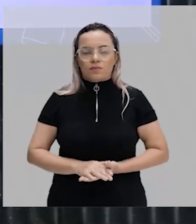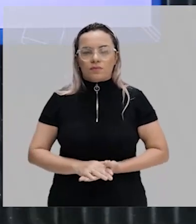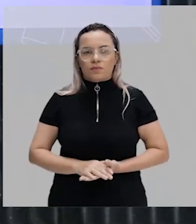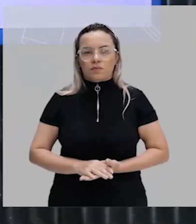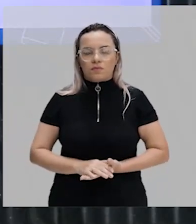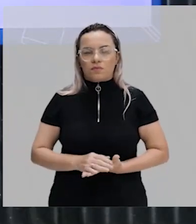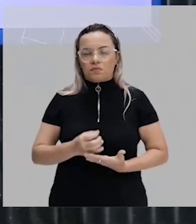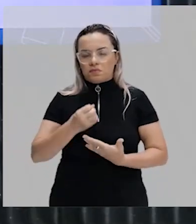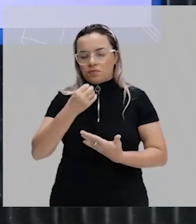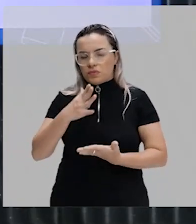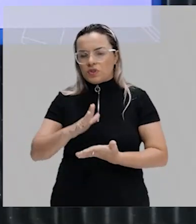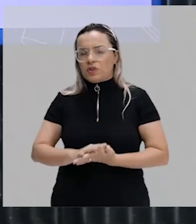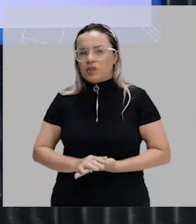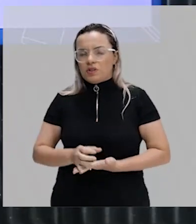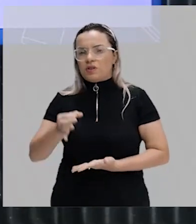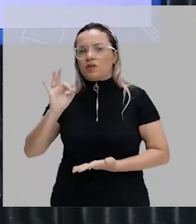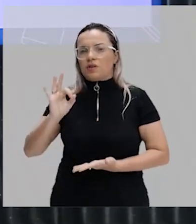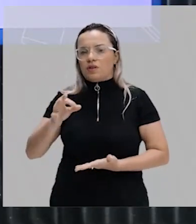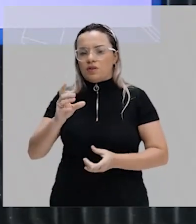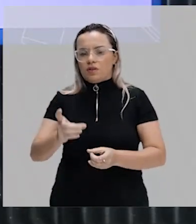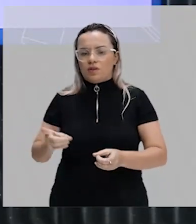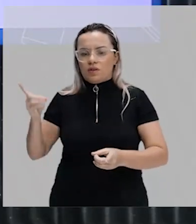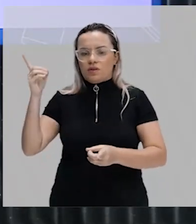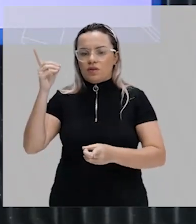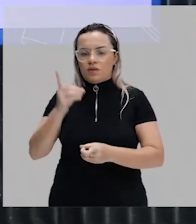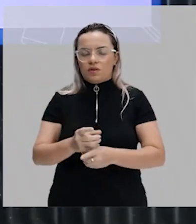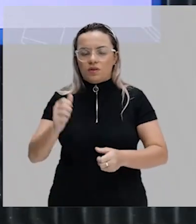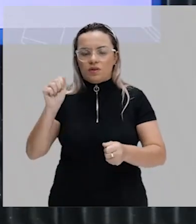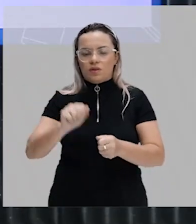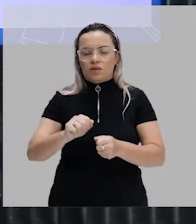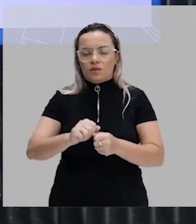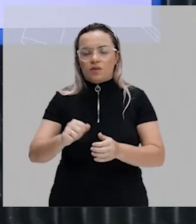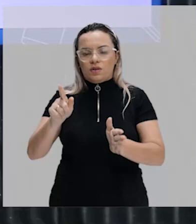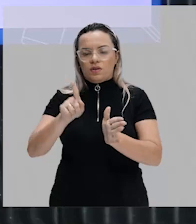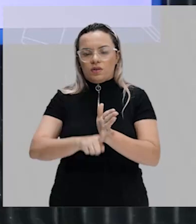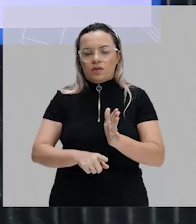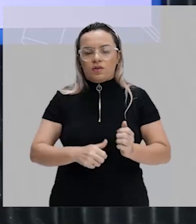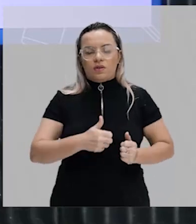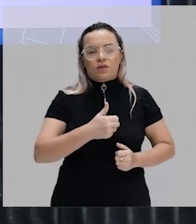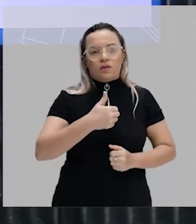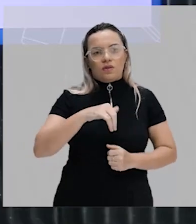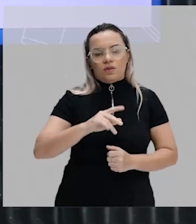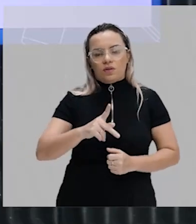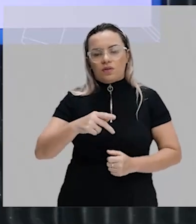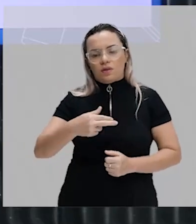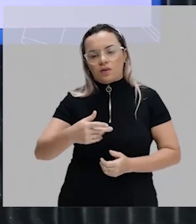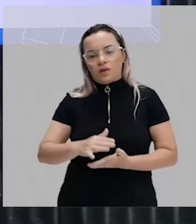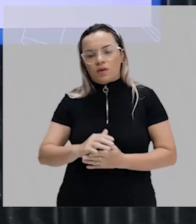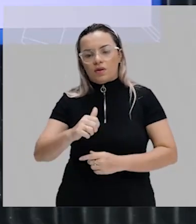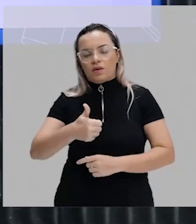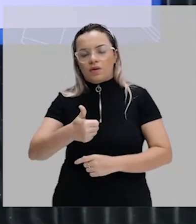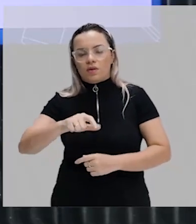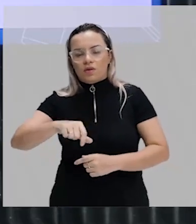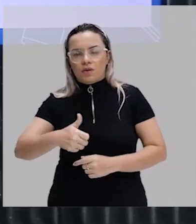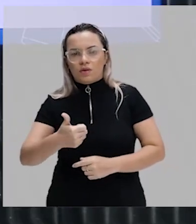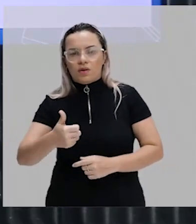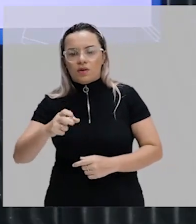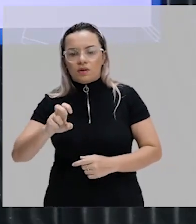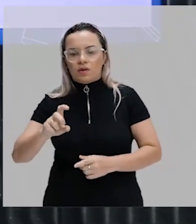Bem daqui eu tenho certeza que você já consegue encontrar a resposta. Basta fazer uma subtração, né? 1,15 menos 1, e aqui nós